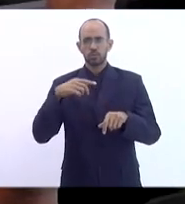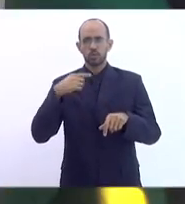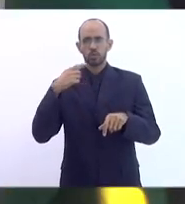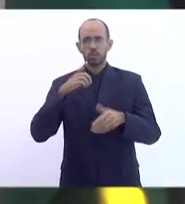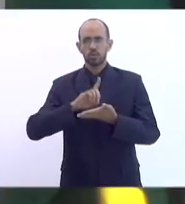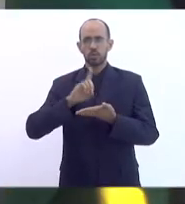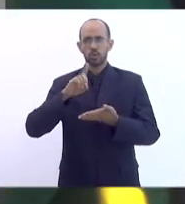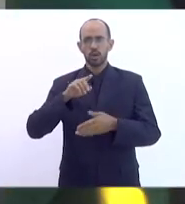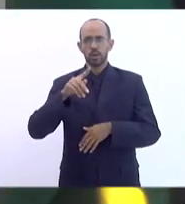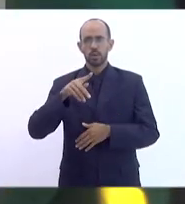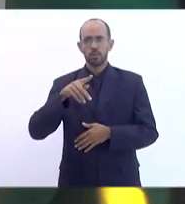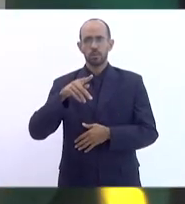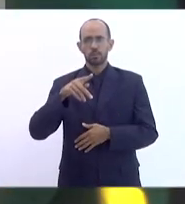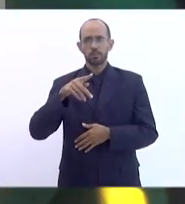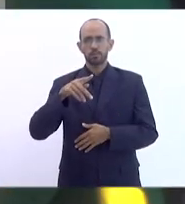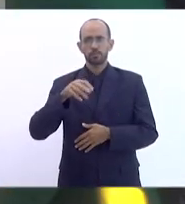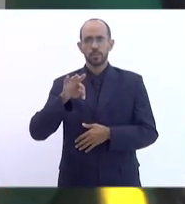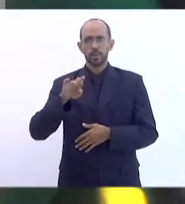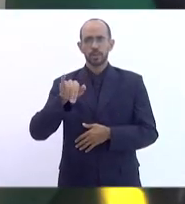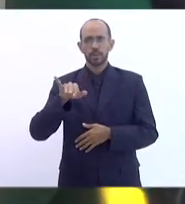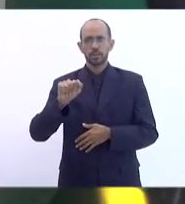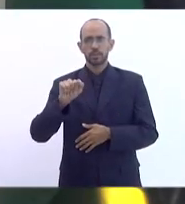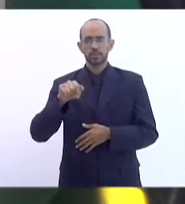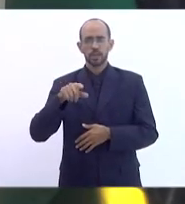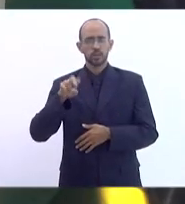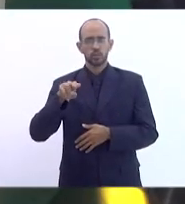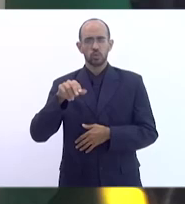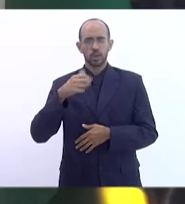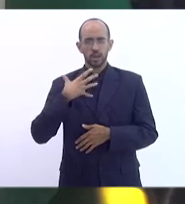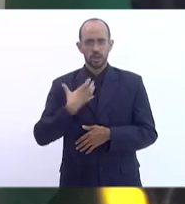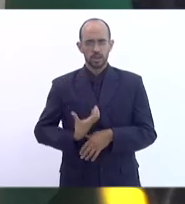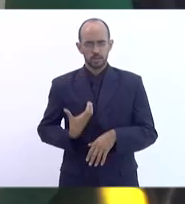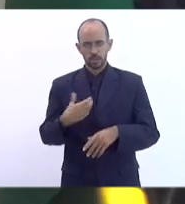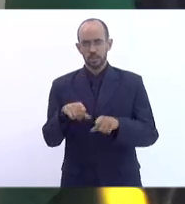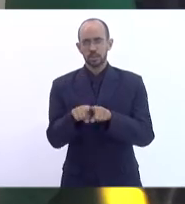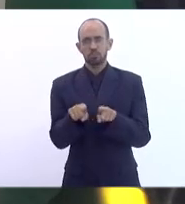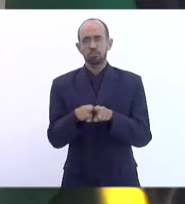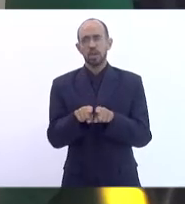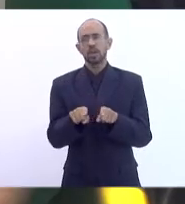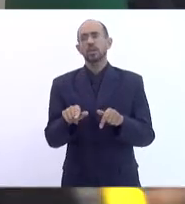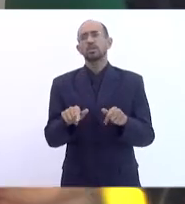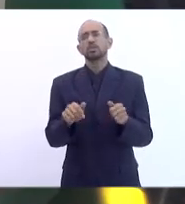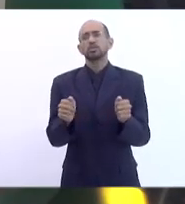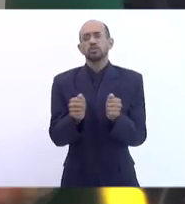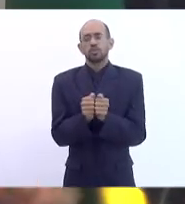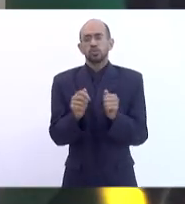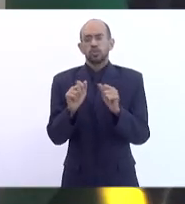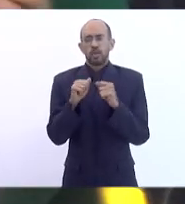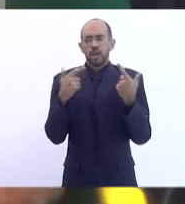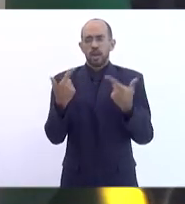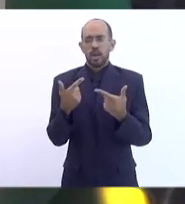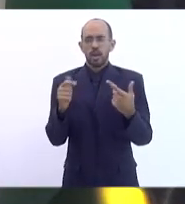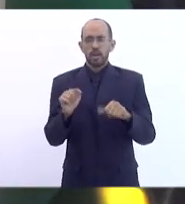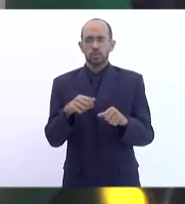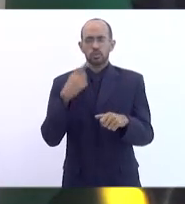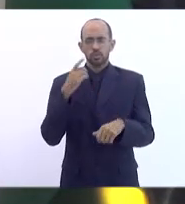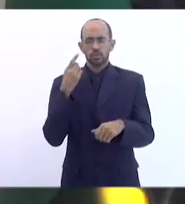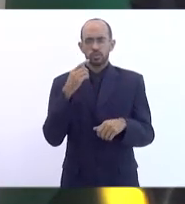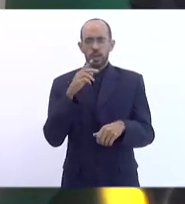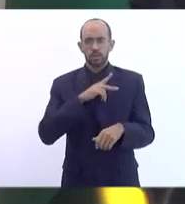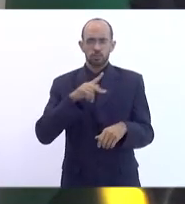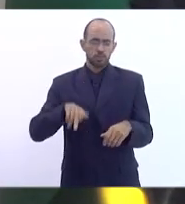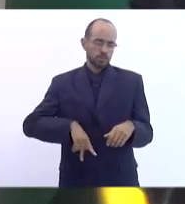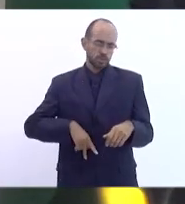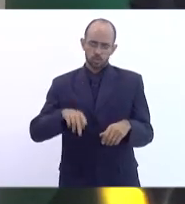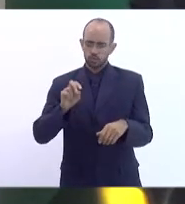sempre incansável e trabalha com a Procuradoria da Assembleia e com os deputados aqui com para o presidente